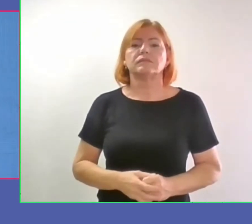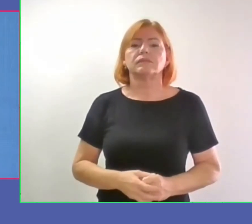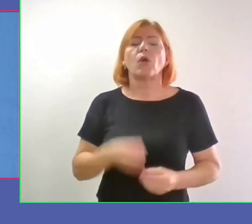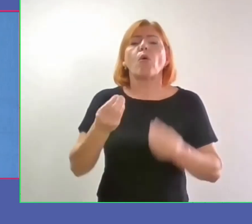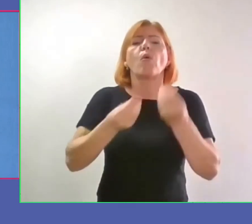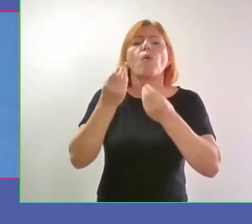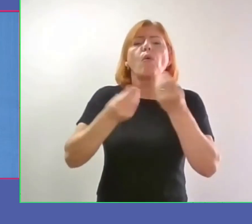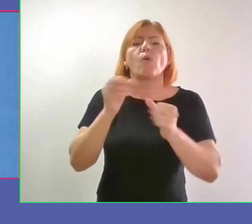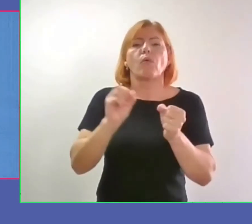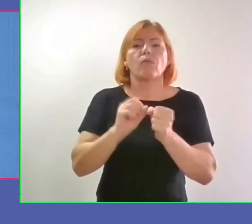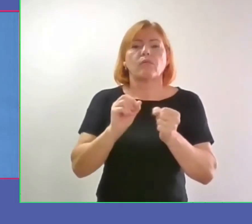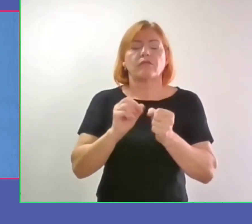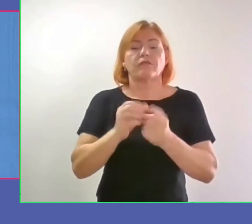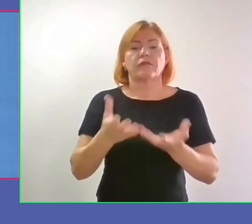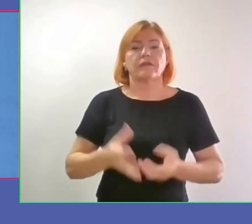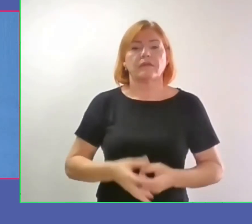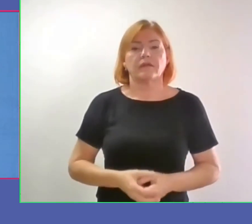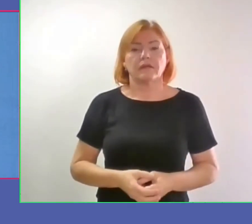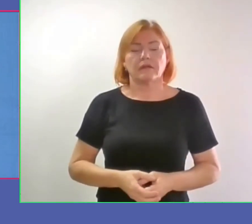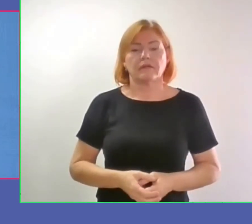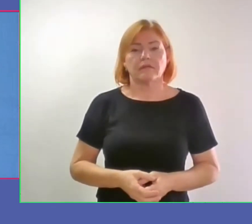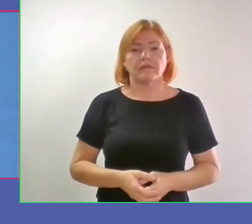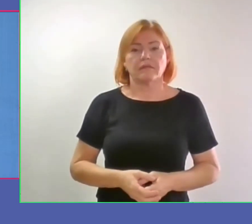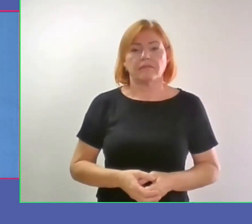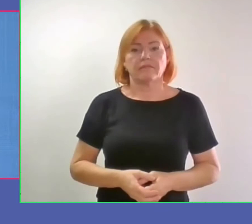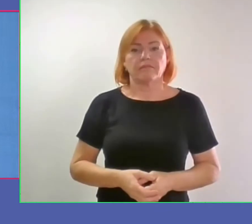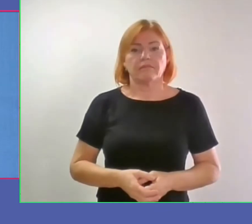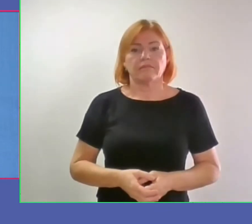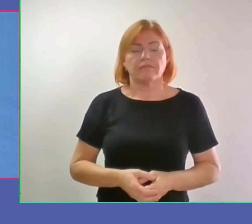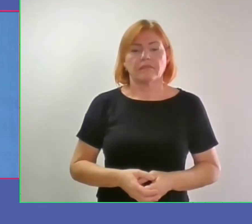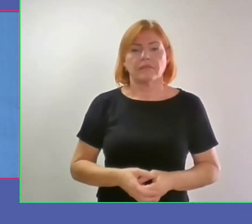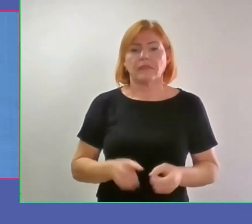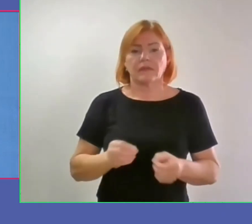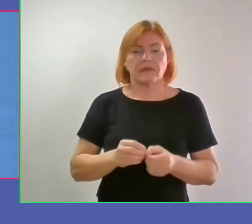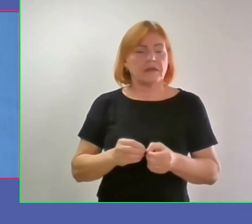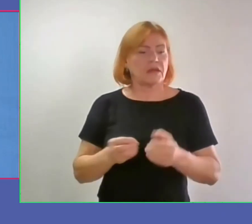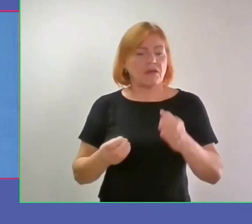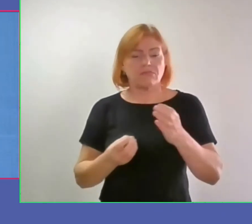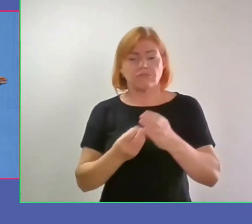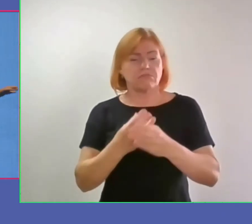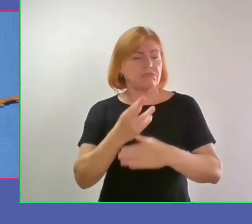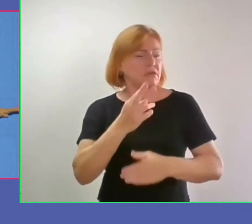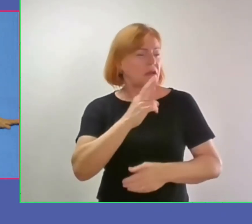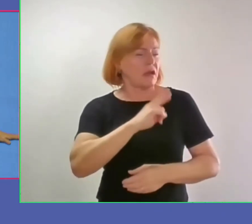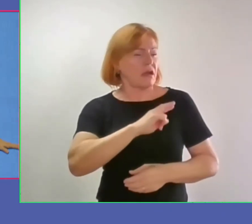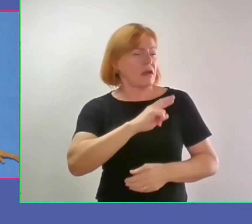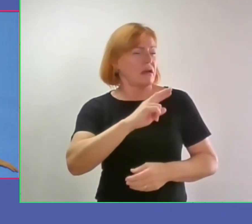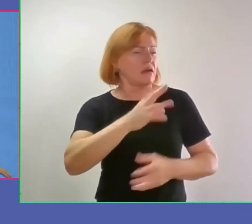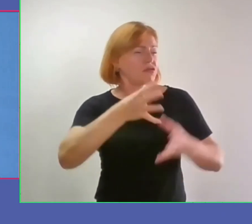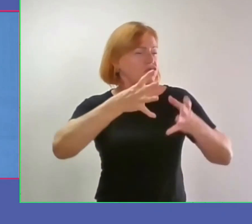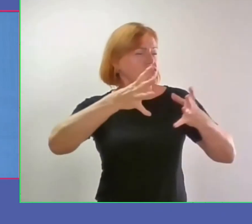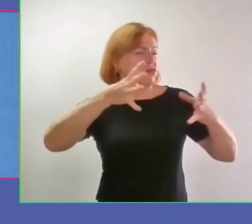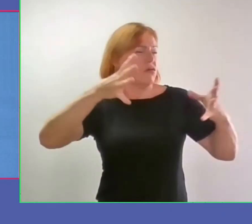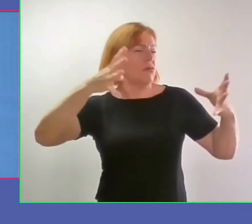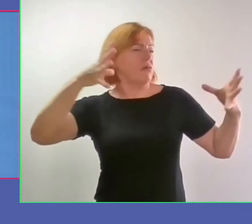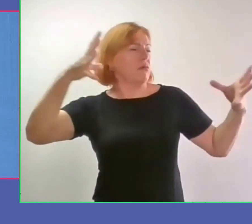não é criar, fundar uma religião gigantesca,